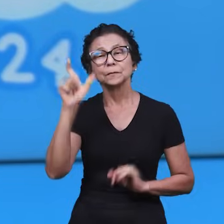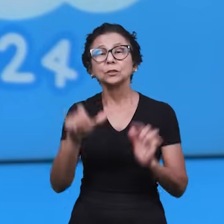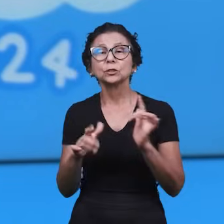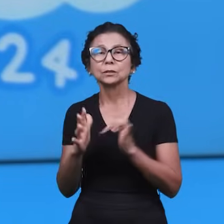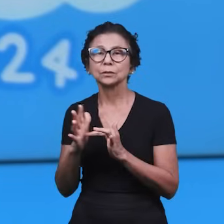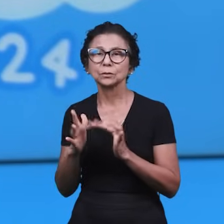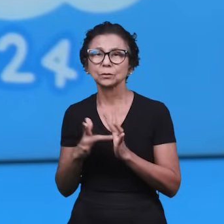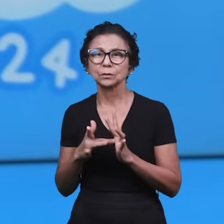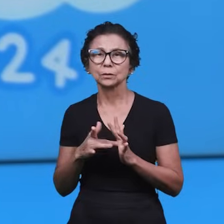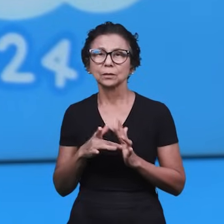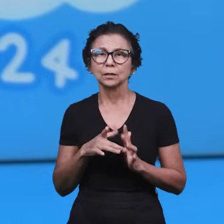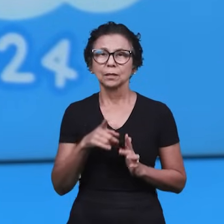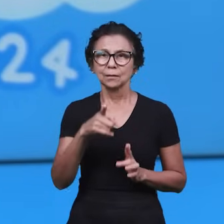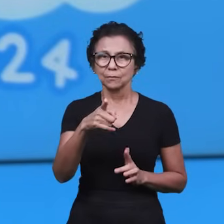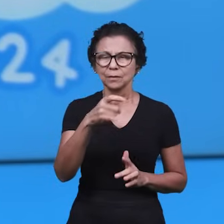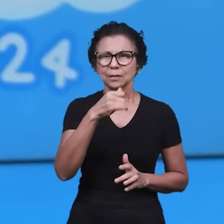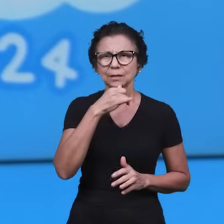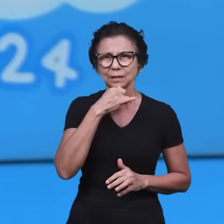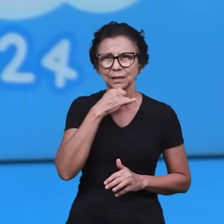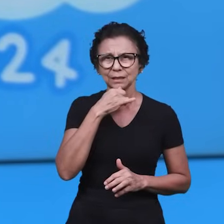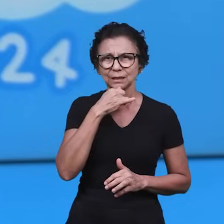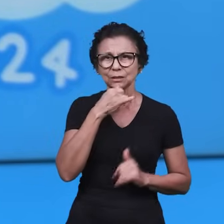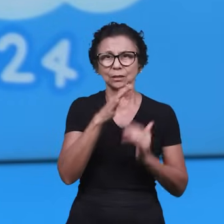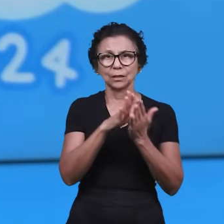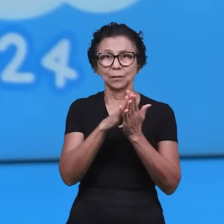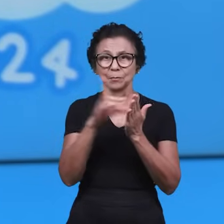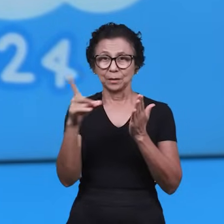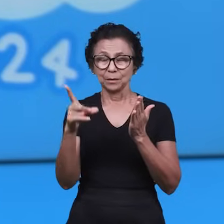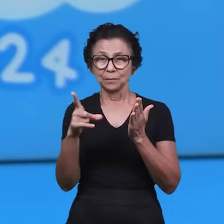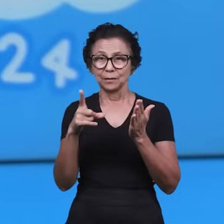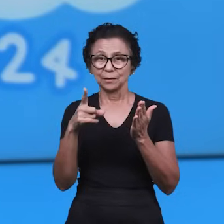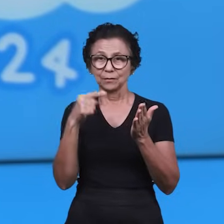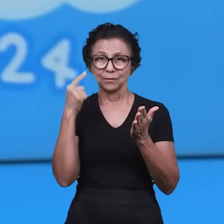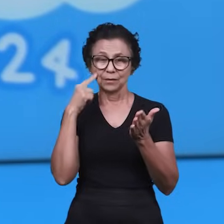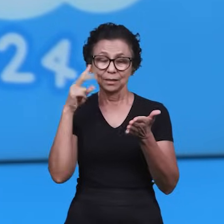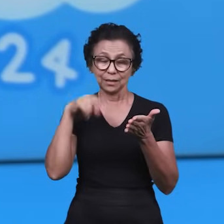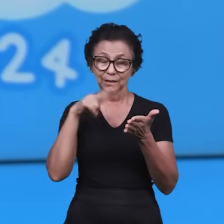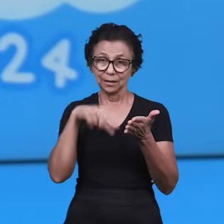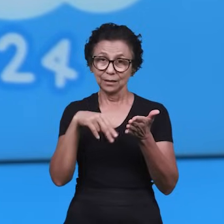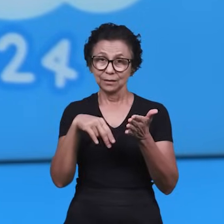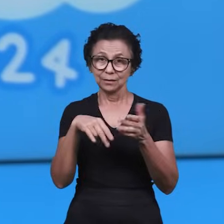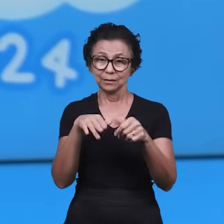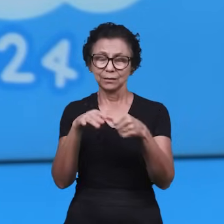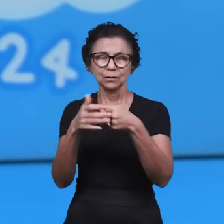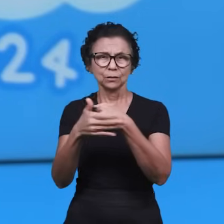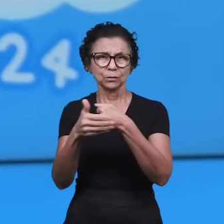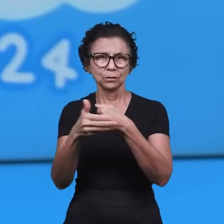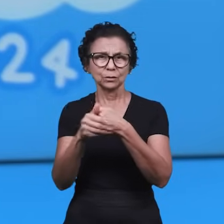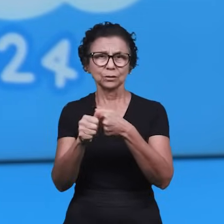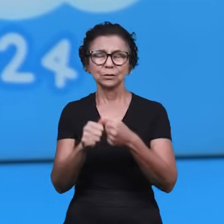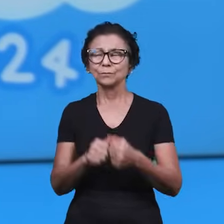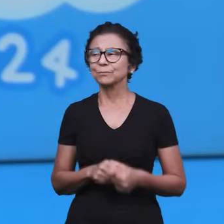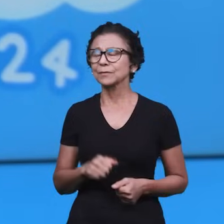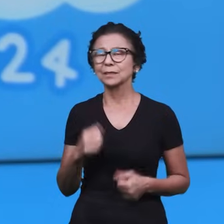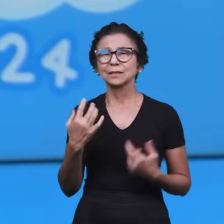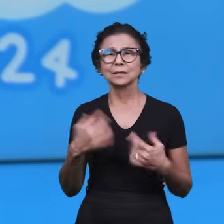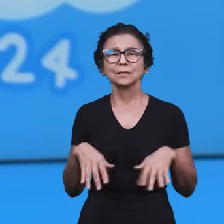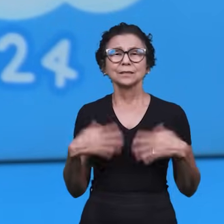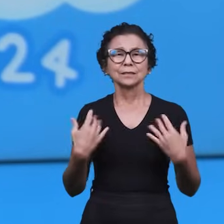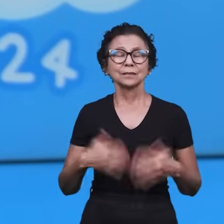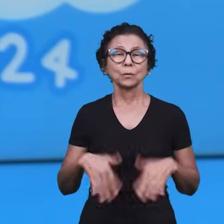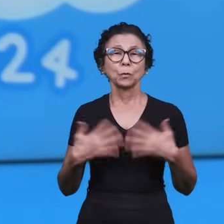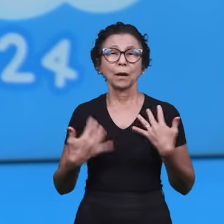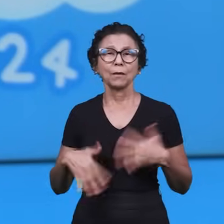Se você está triste, a palavra de Deus tem consolo para você. Se você está numa situação e precisa